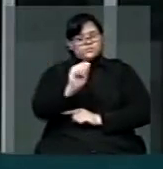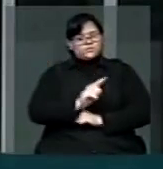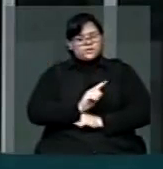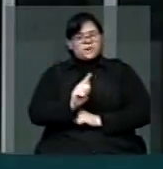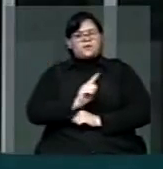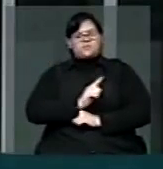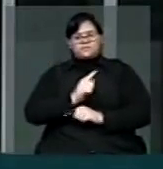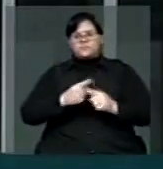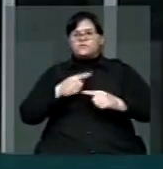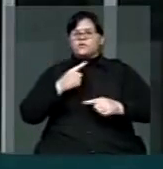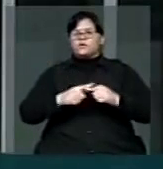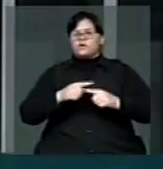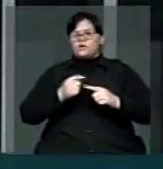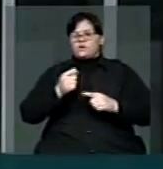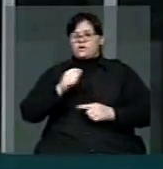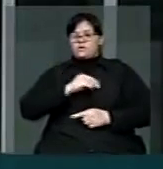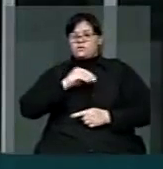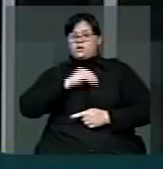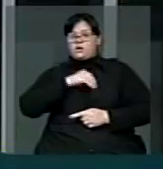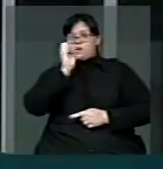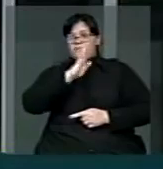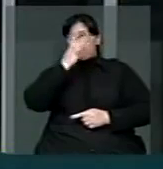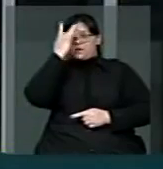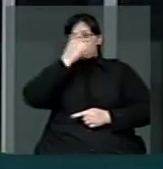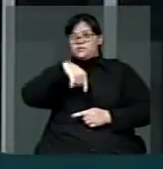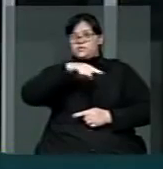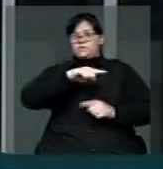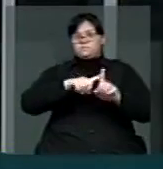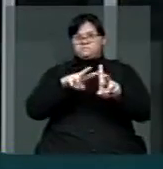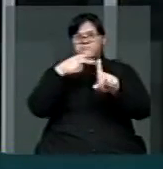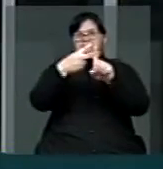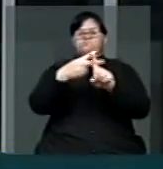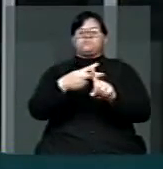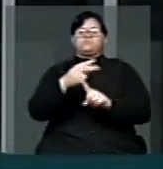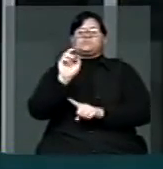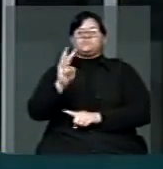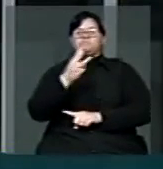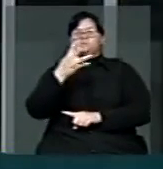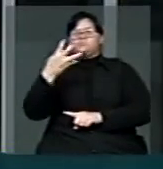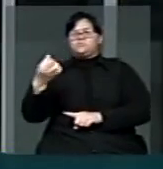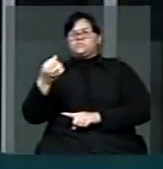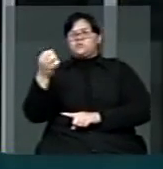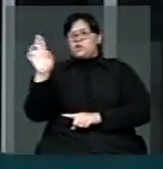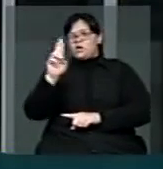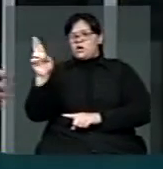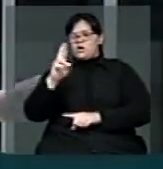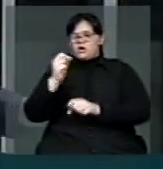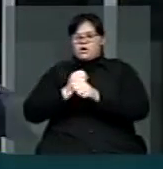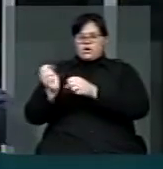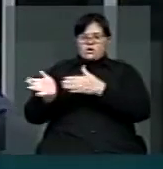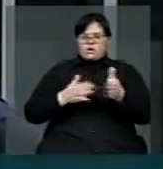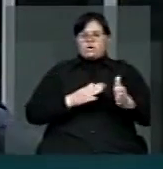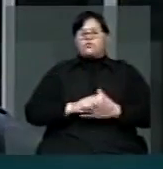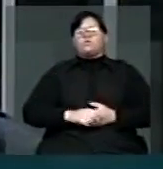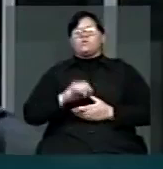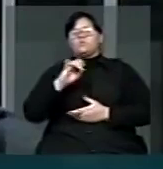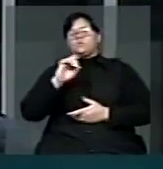per capita mensal dos brasileiros cresceu R$ 346 nos últimos 20 anos. o IDHM da renda